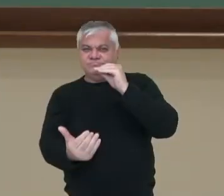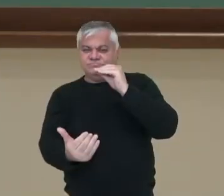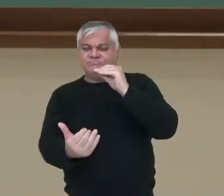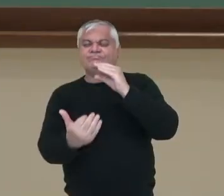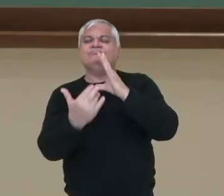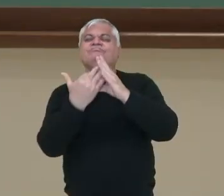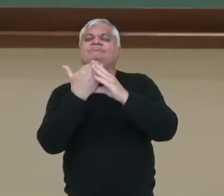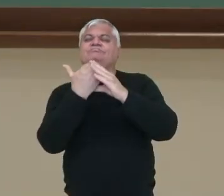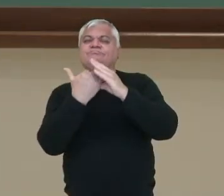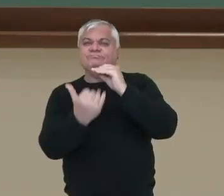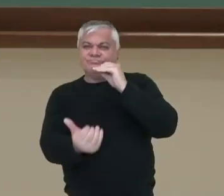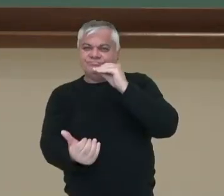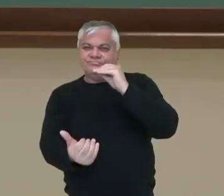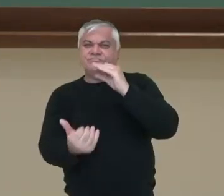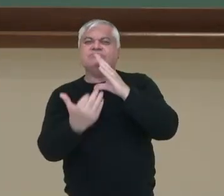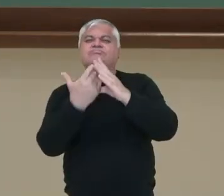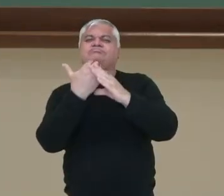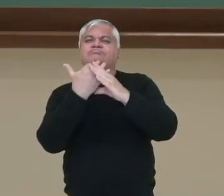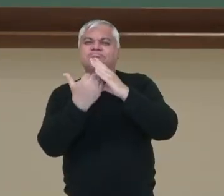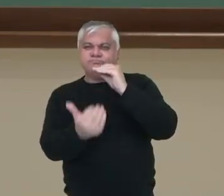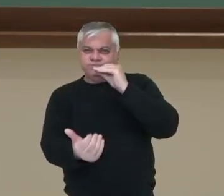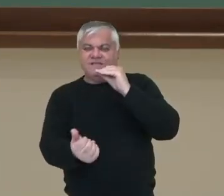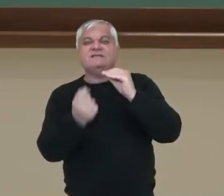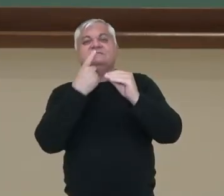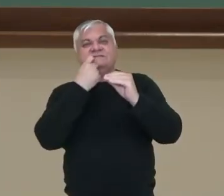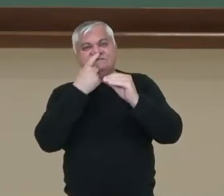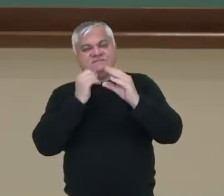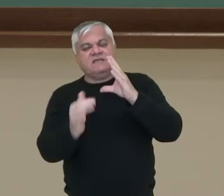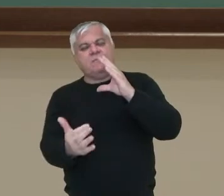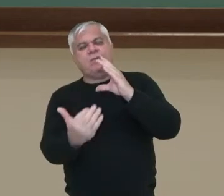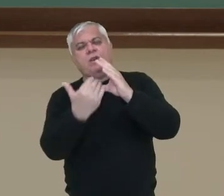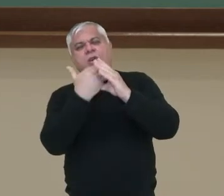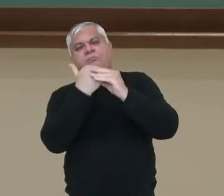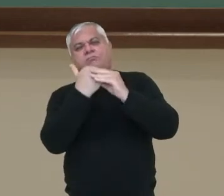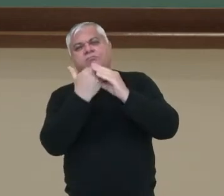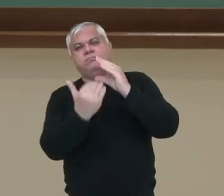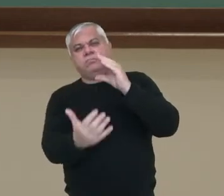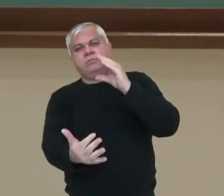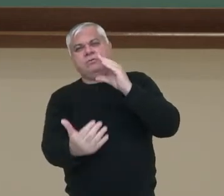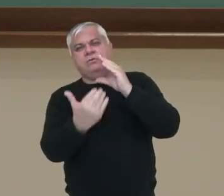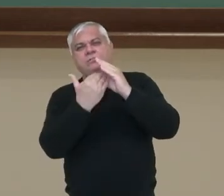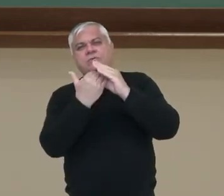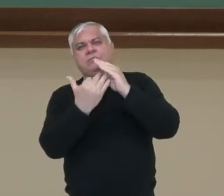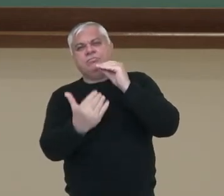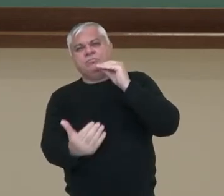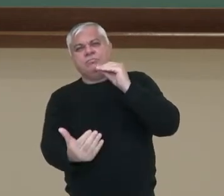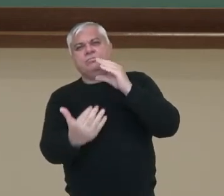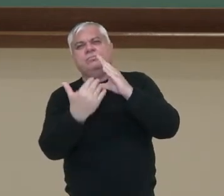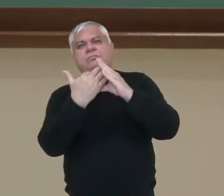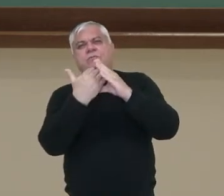passar pelo ventrículo, entrou no ventrículo para sair de fato para o corpo todo, ok?